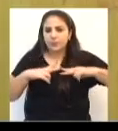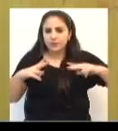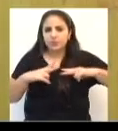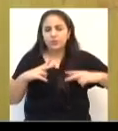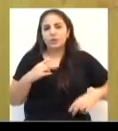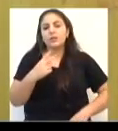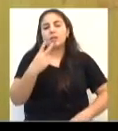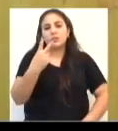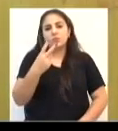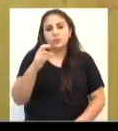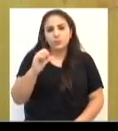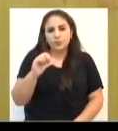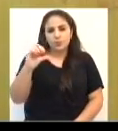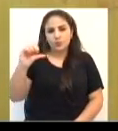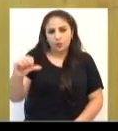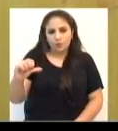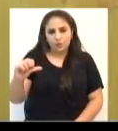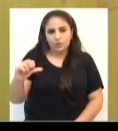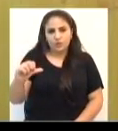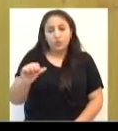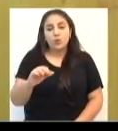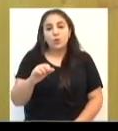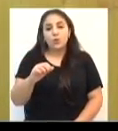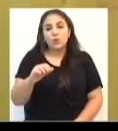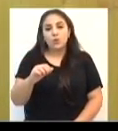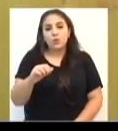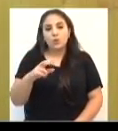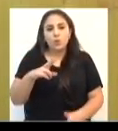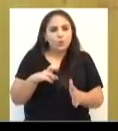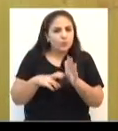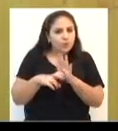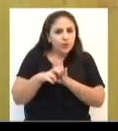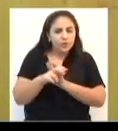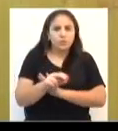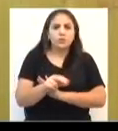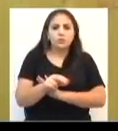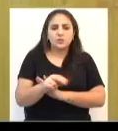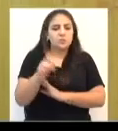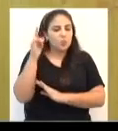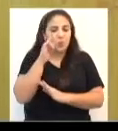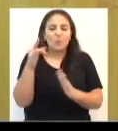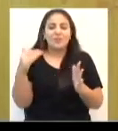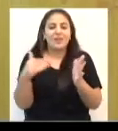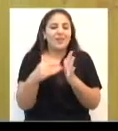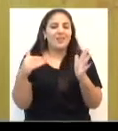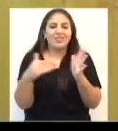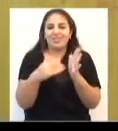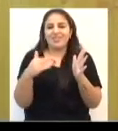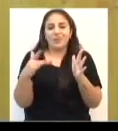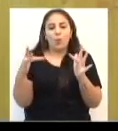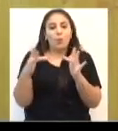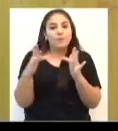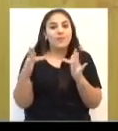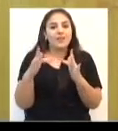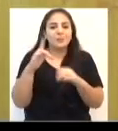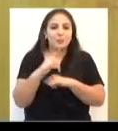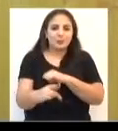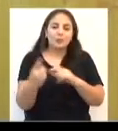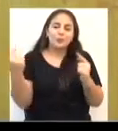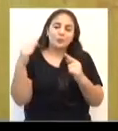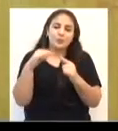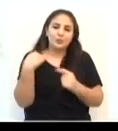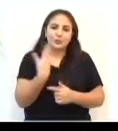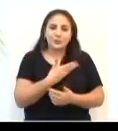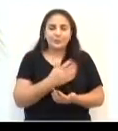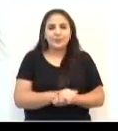de 2009, o vírus vai passar por qualquer estrada aqui e não consegue entrar em Passo Fundo, e é esse o objetivo que a gente tem para esse ano no